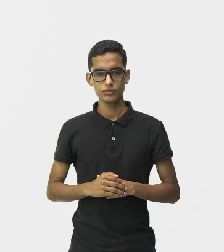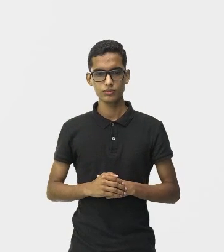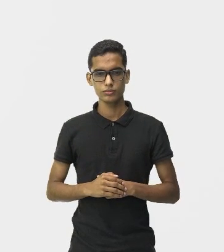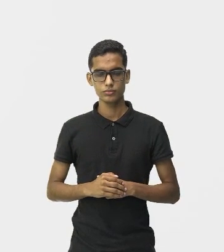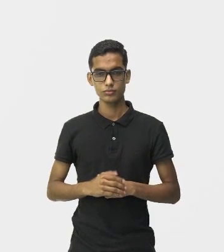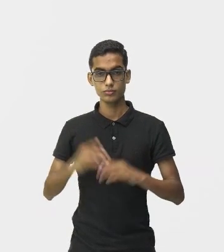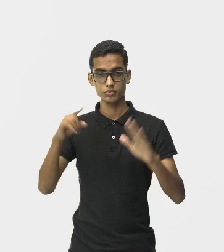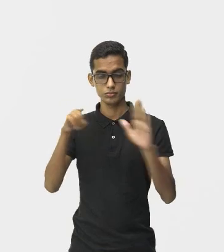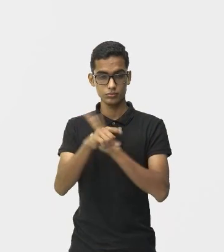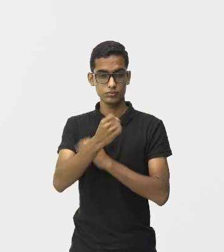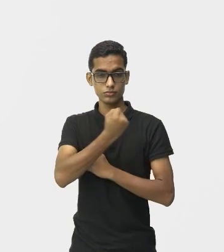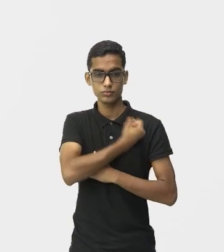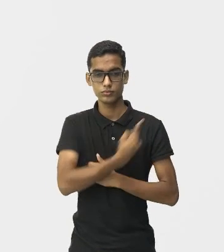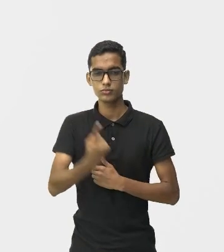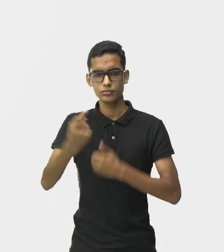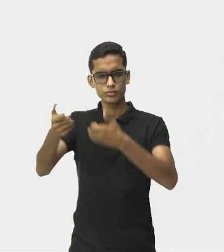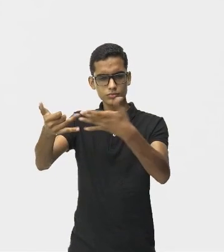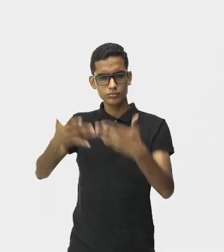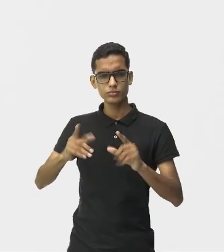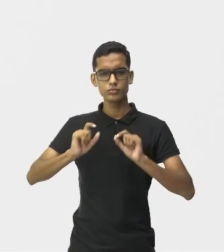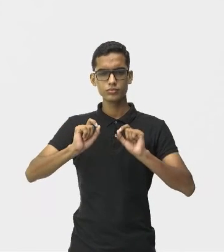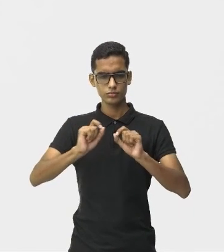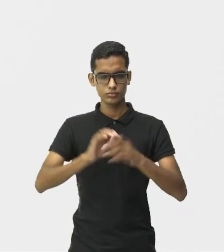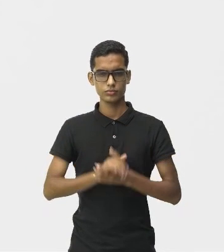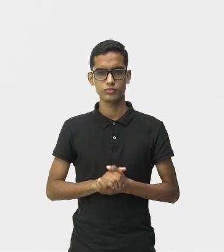Gabarito, questão 1, diz o seguinte para a gente.